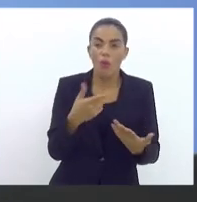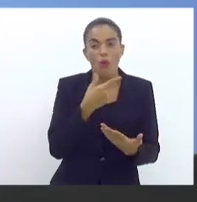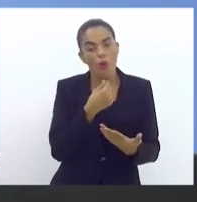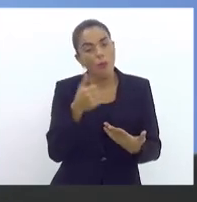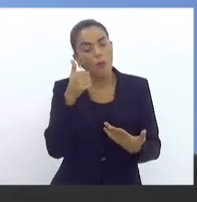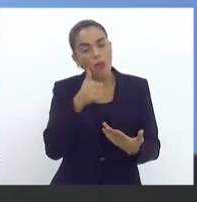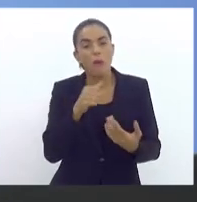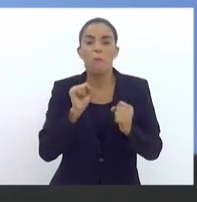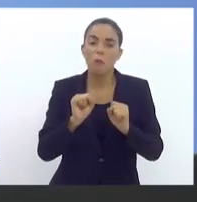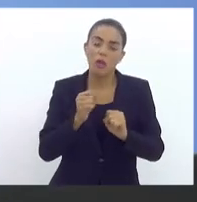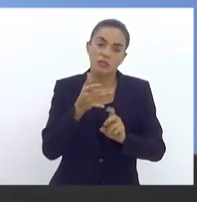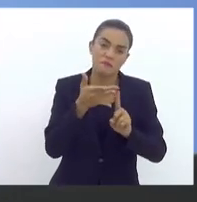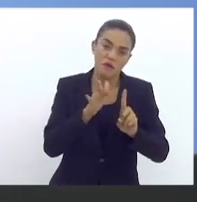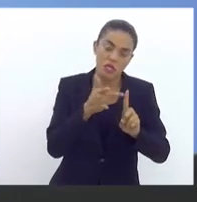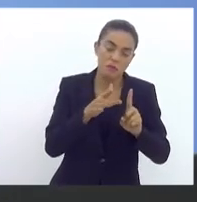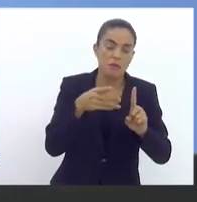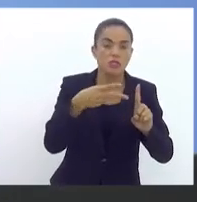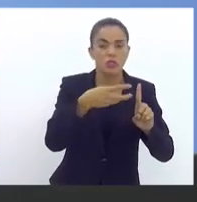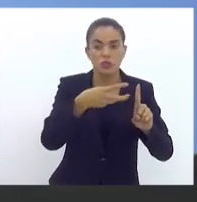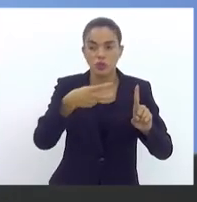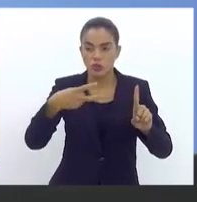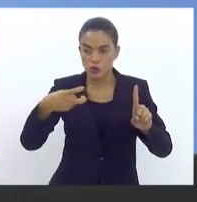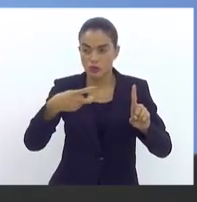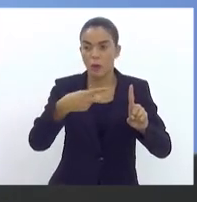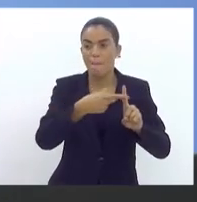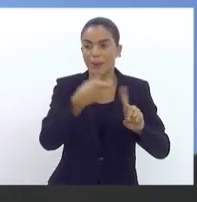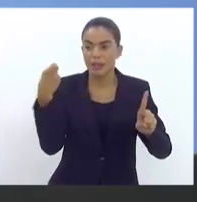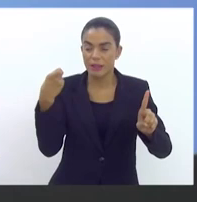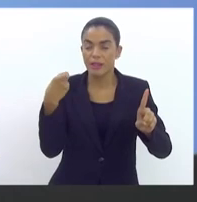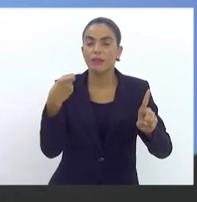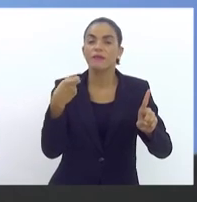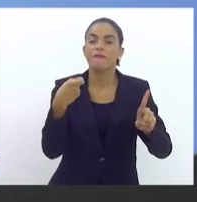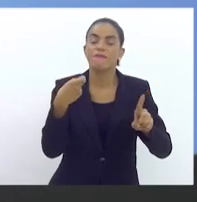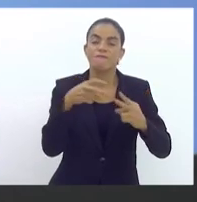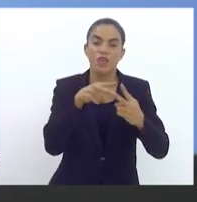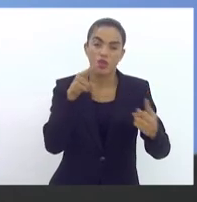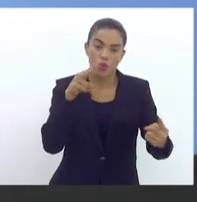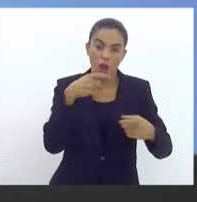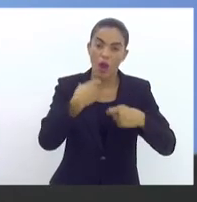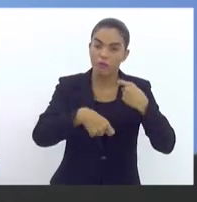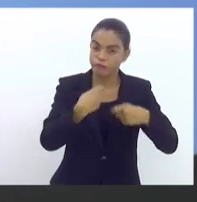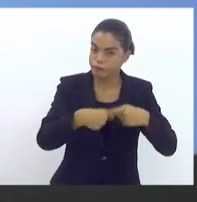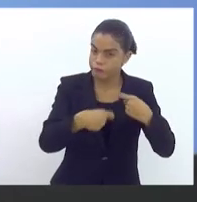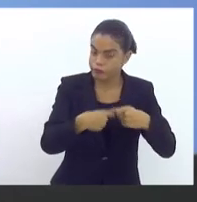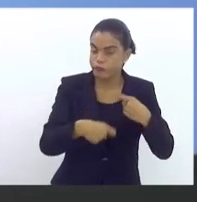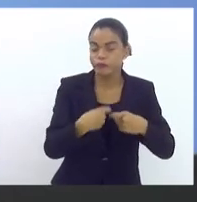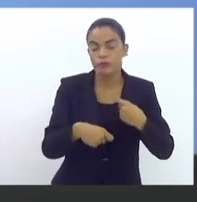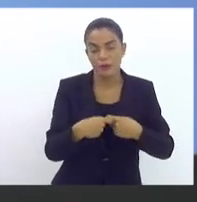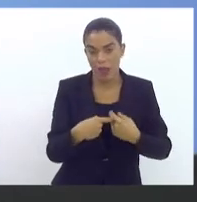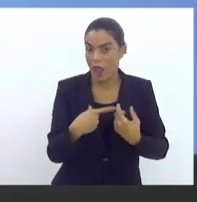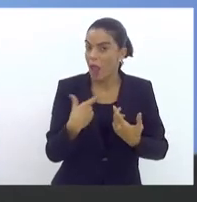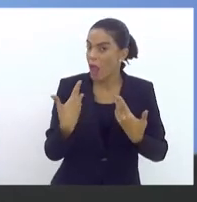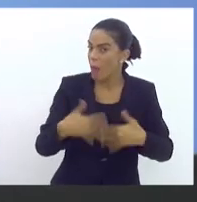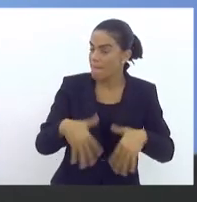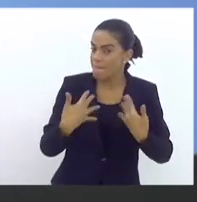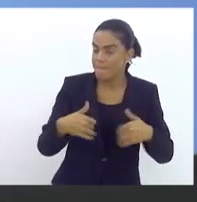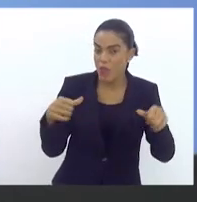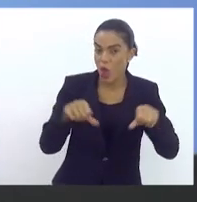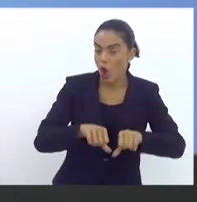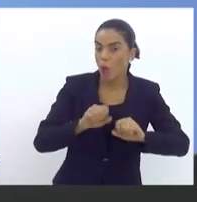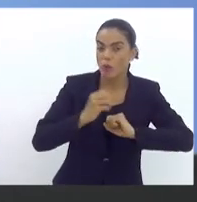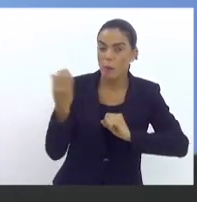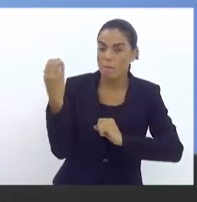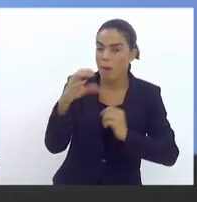a mulher podem ser vítimas desse crime de extorsão sexual virtual né e o seu potencial de lesão é muito maior quando você divulga